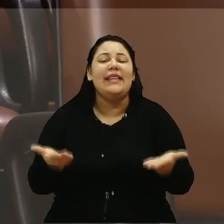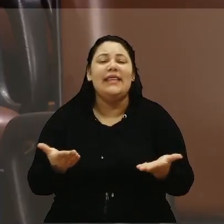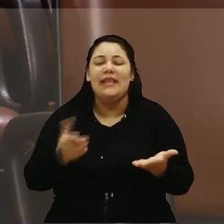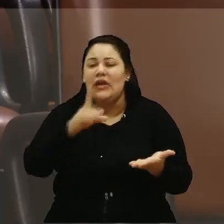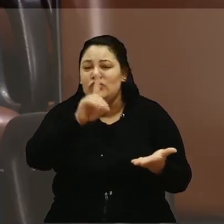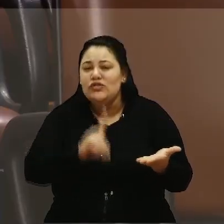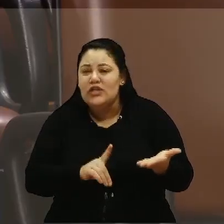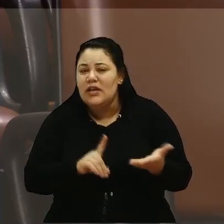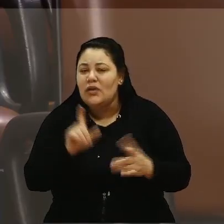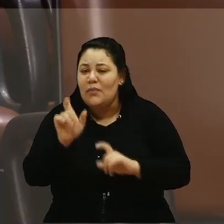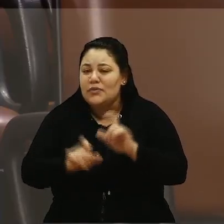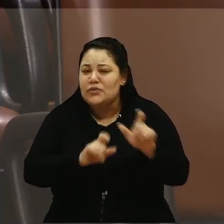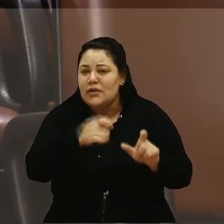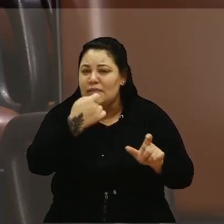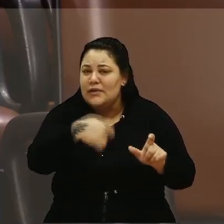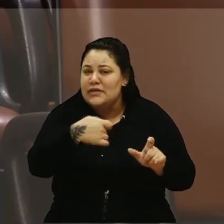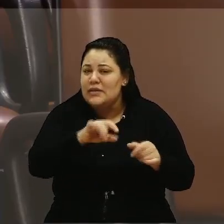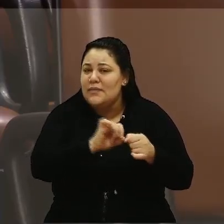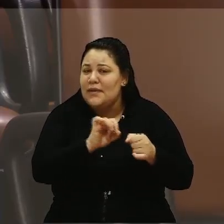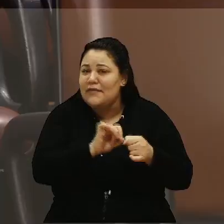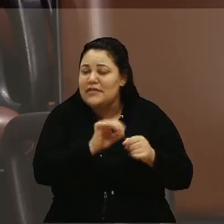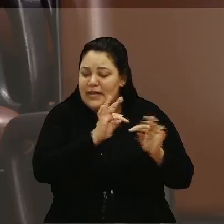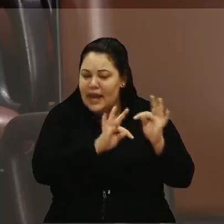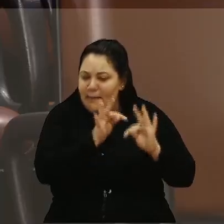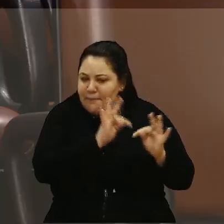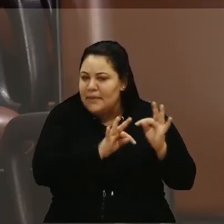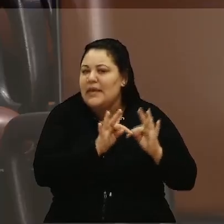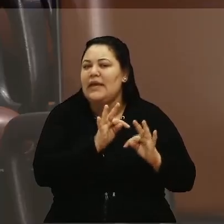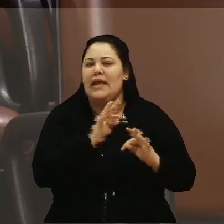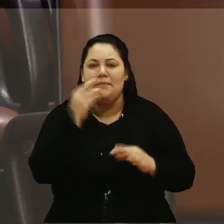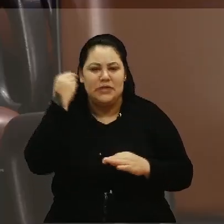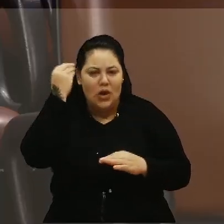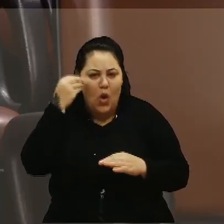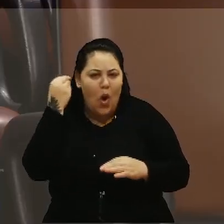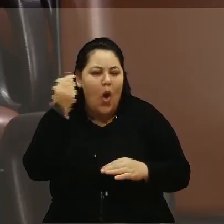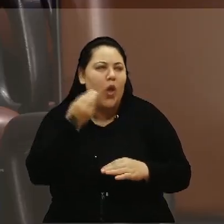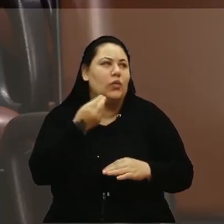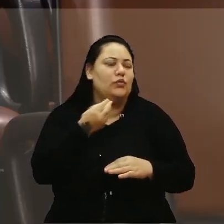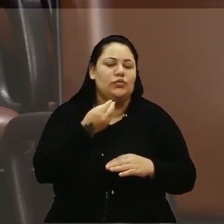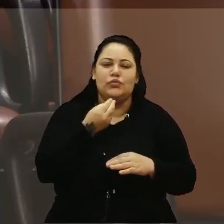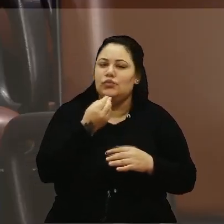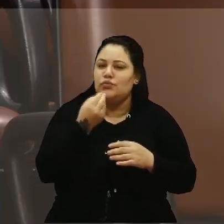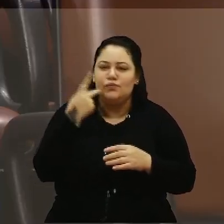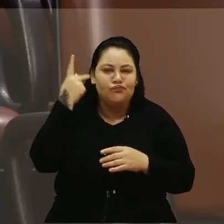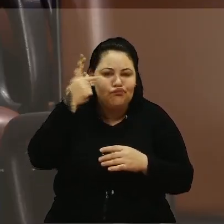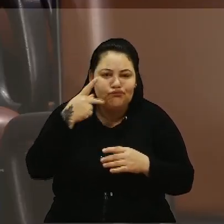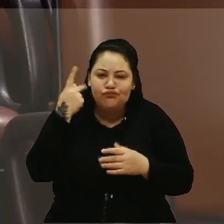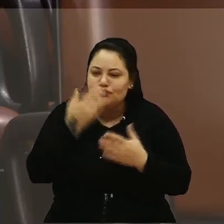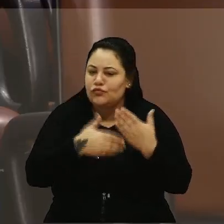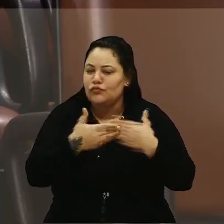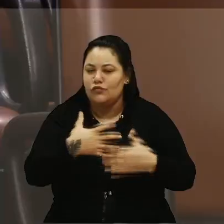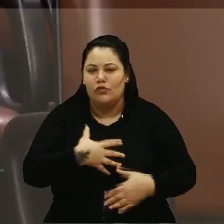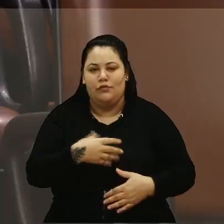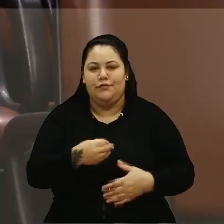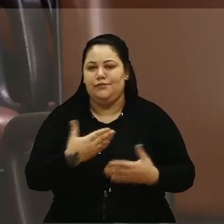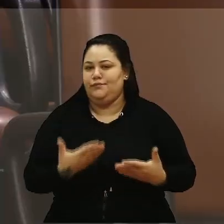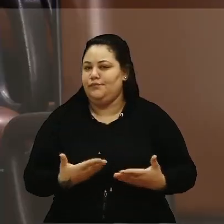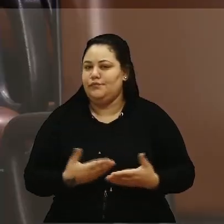dessas vagas para fazer terapias com os seus filhos? Então, vereador Iago, parabéns, é bem